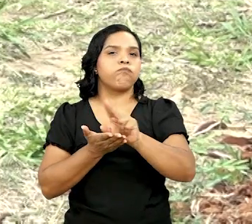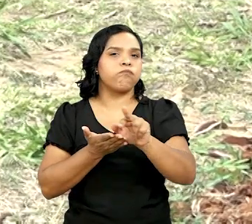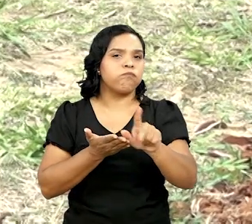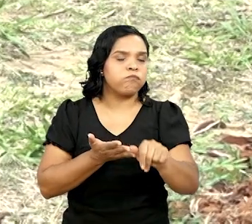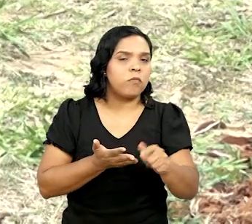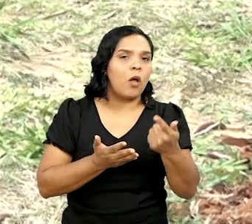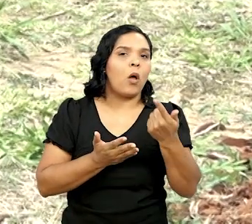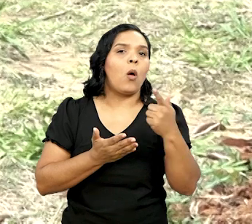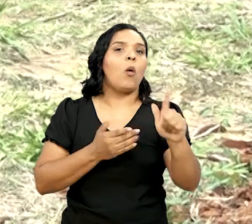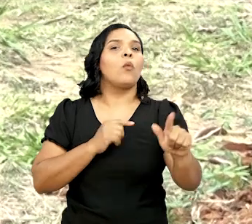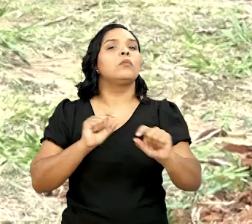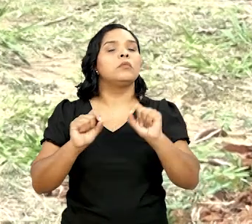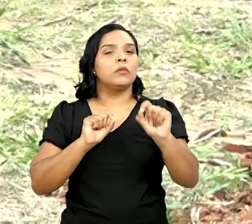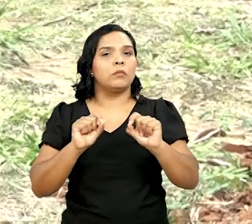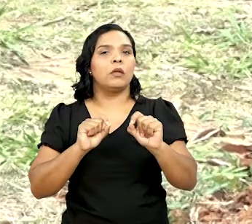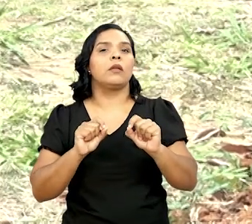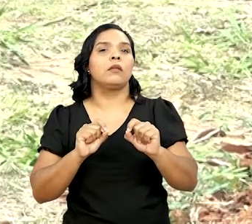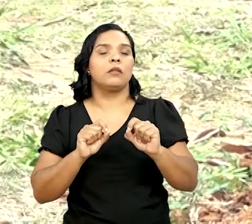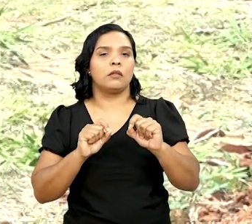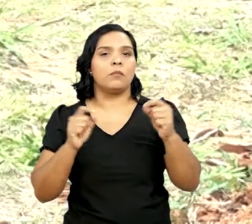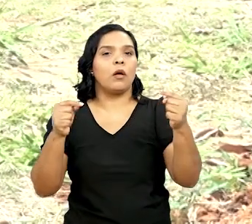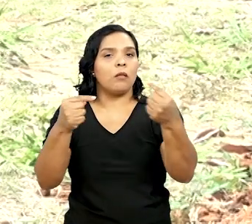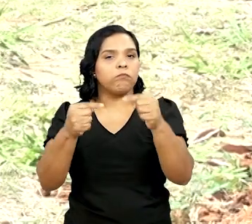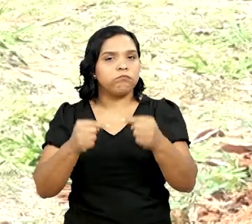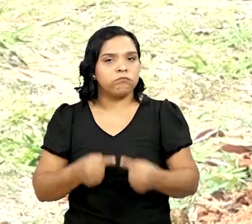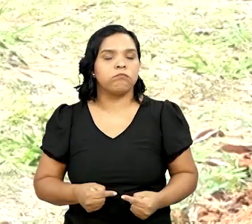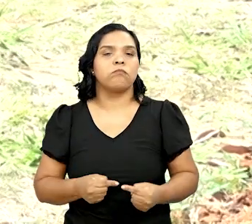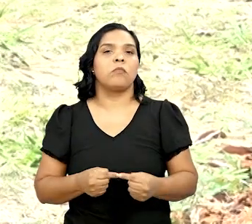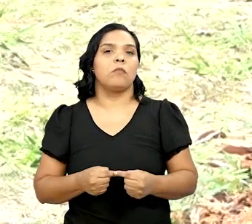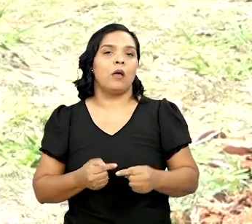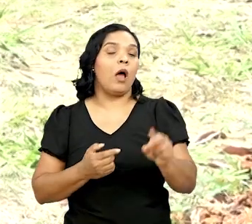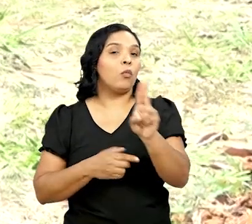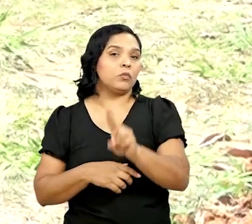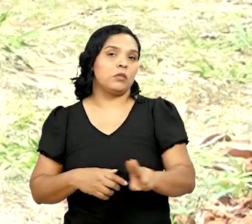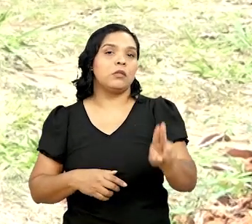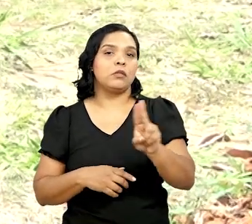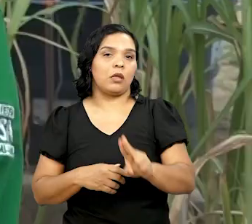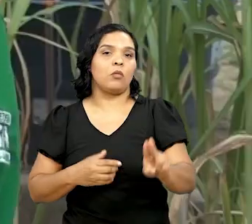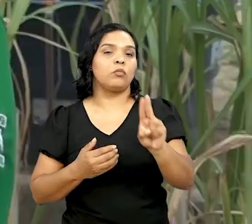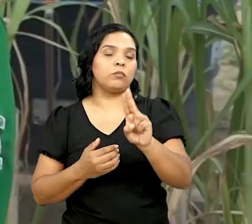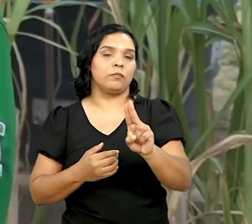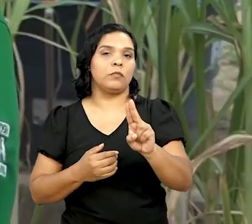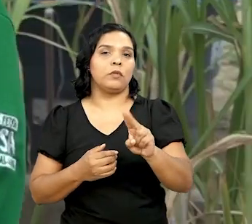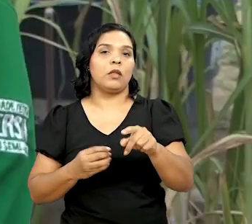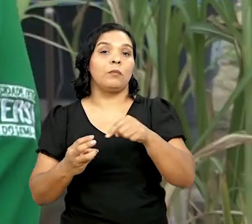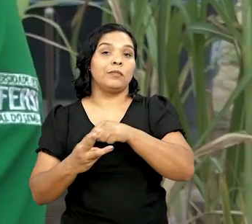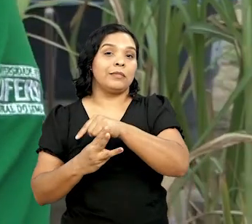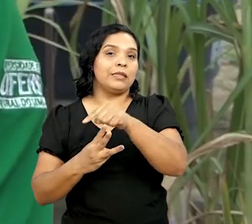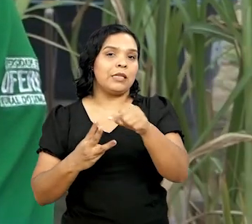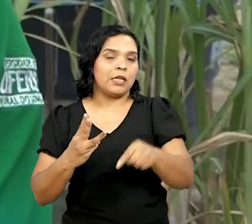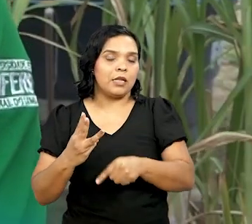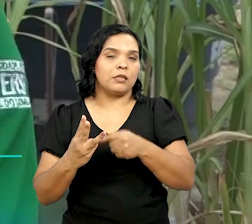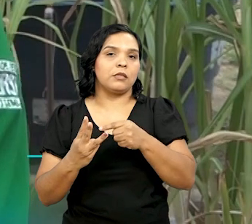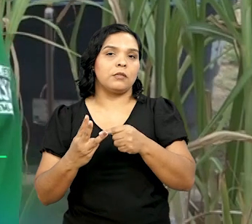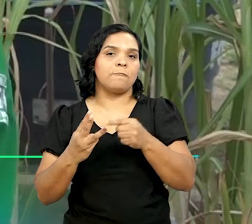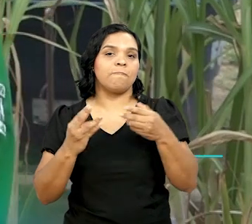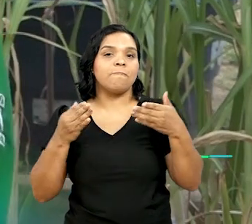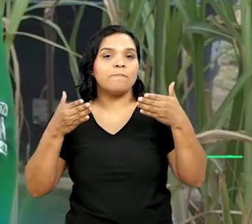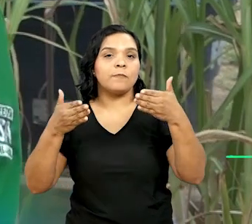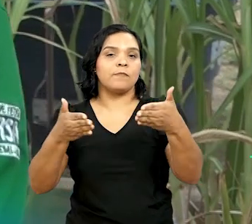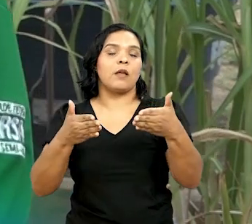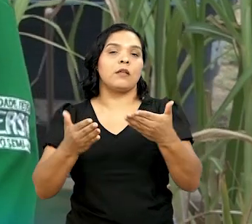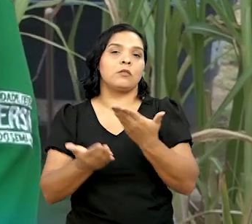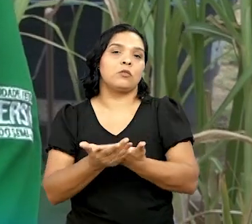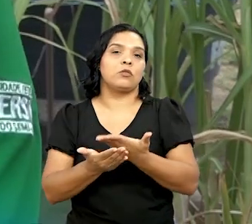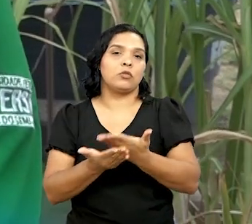petróleo já indicam outras soluções e aplicações para esse recurso. E no caso nós temos 3 frentes de estudo,